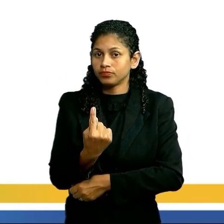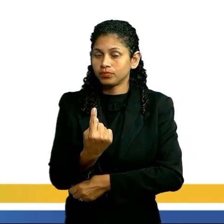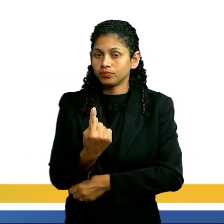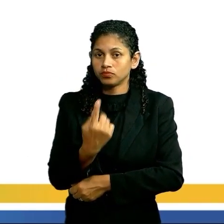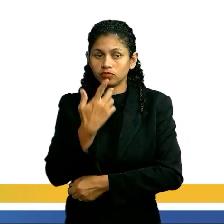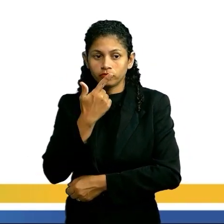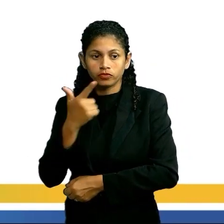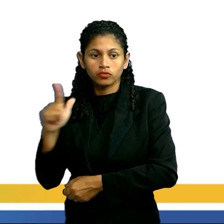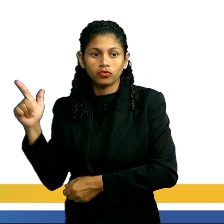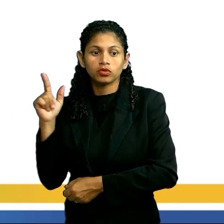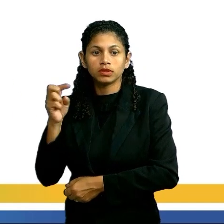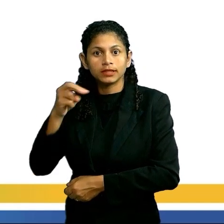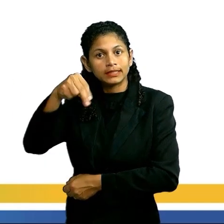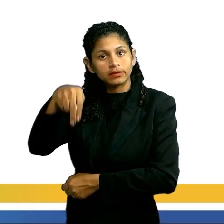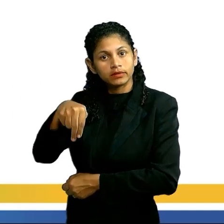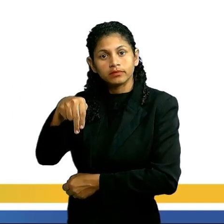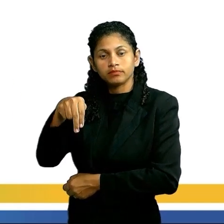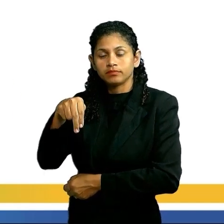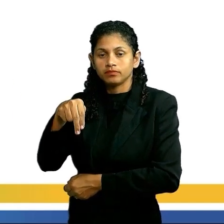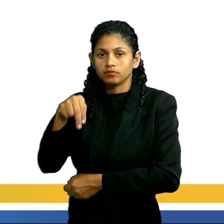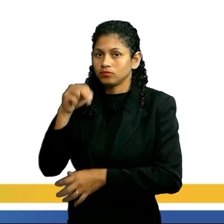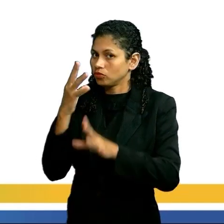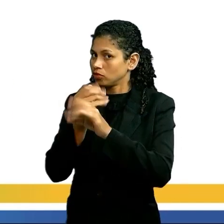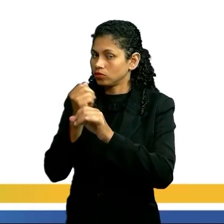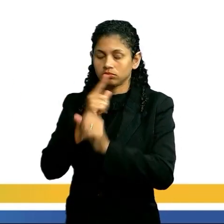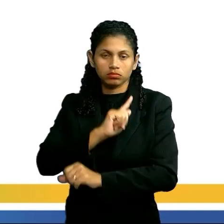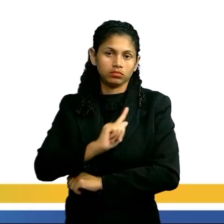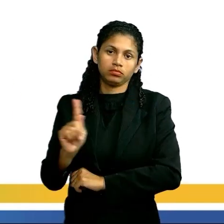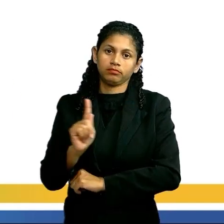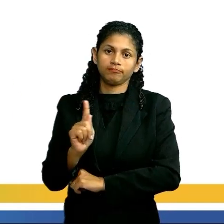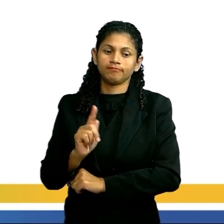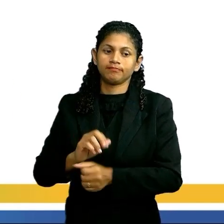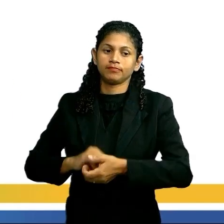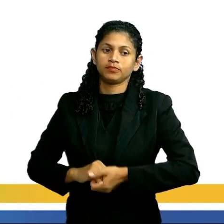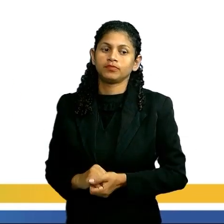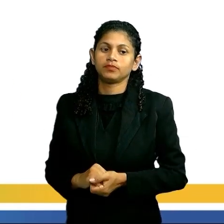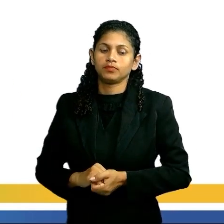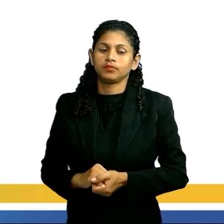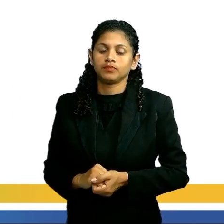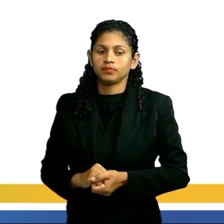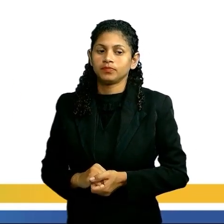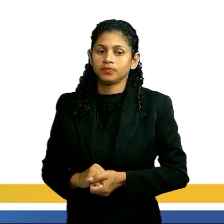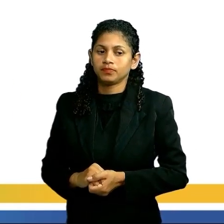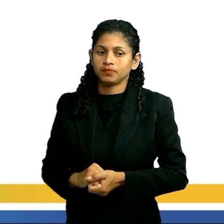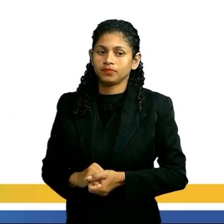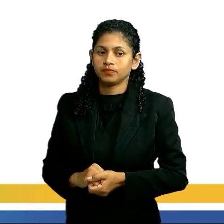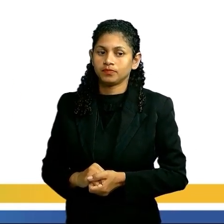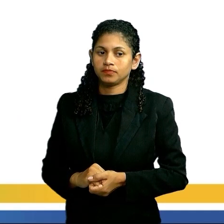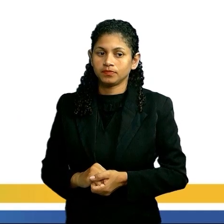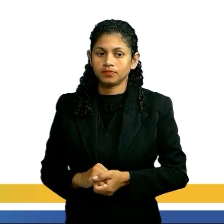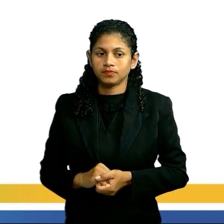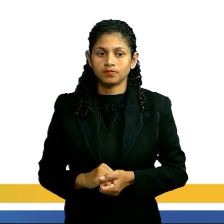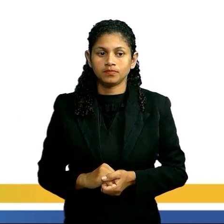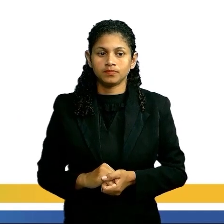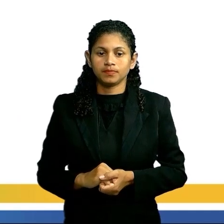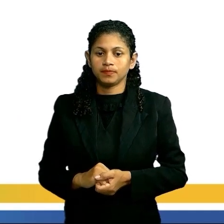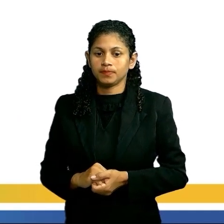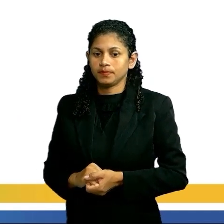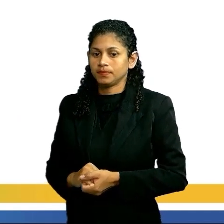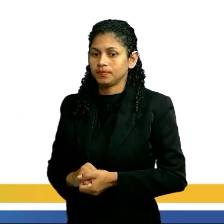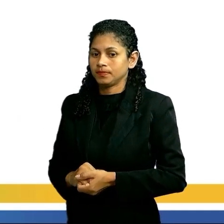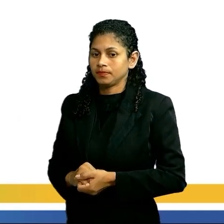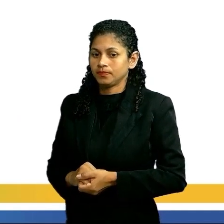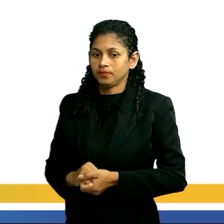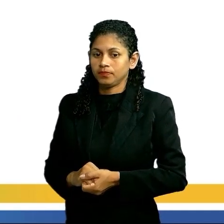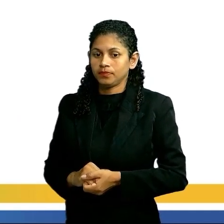O outro é nitrogênio, não conta. Tá? Então, ele seria primário, só tem um átomo como ligante direto, que é esse